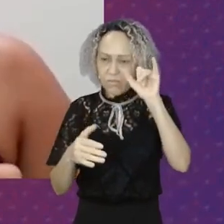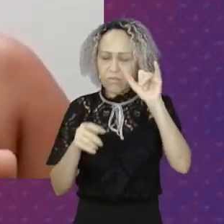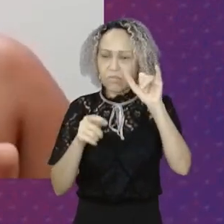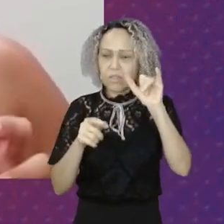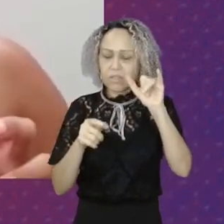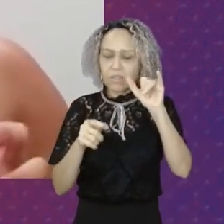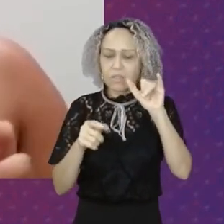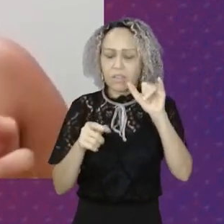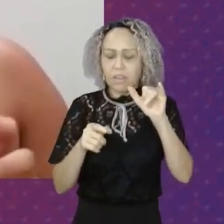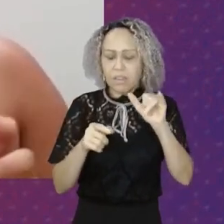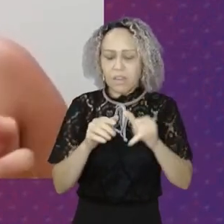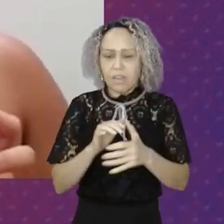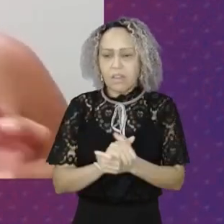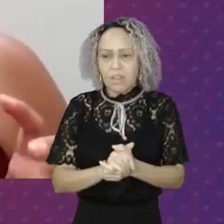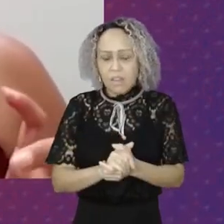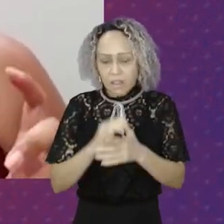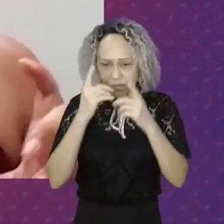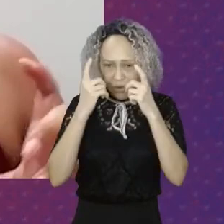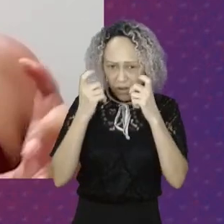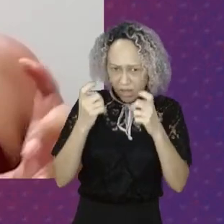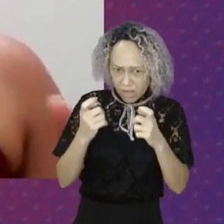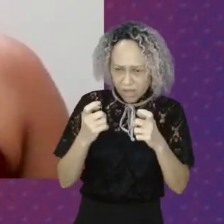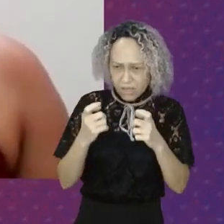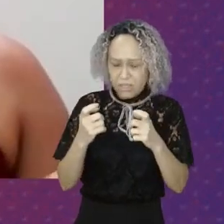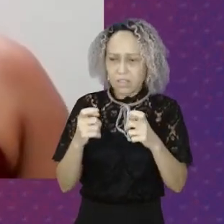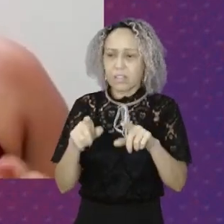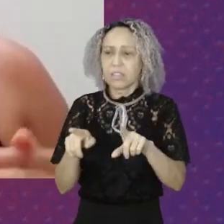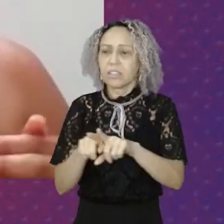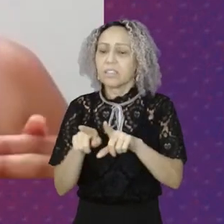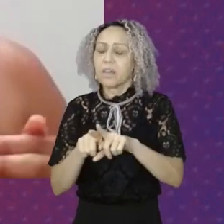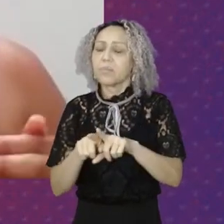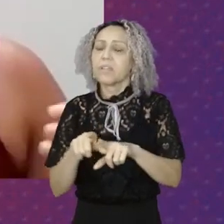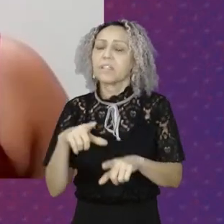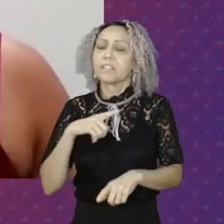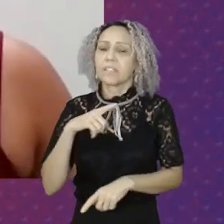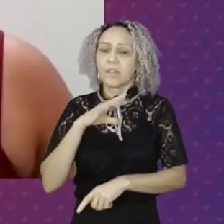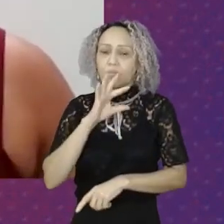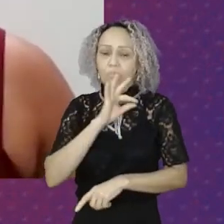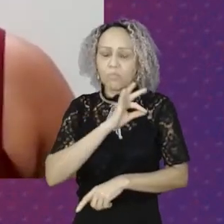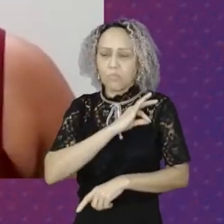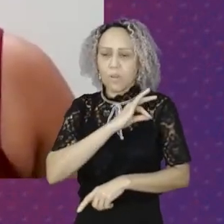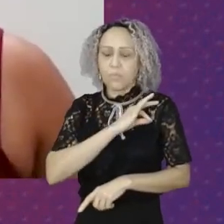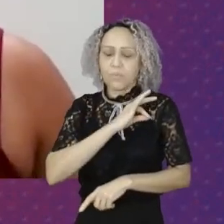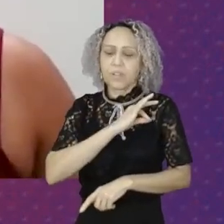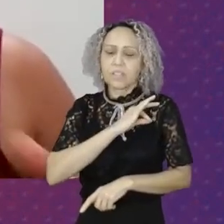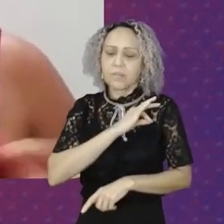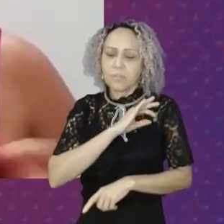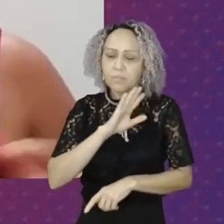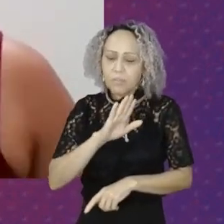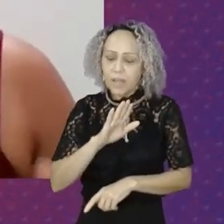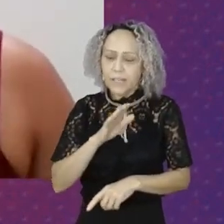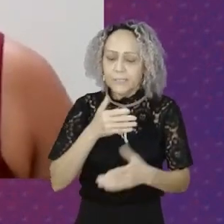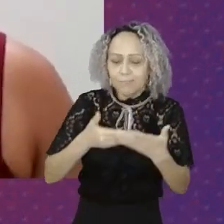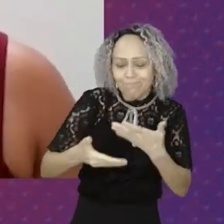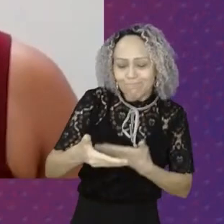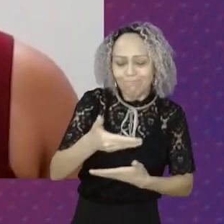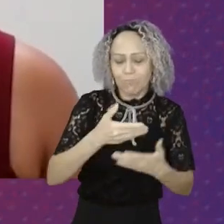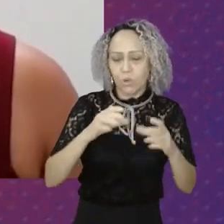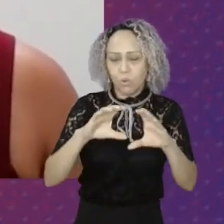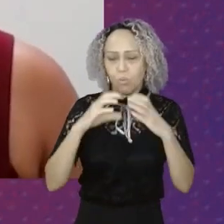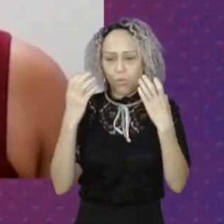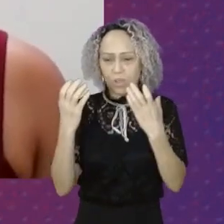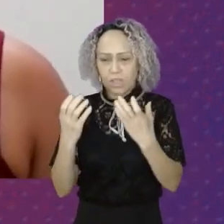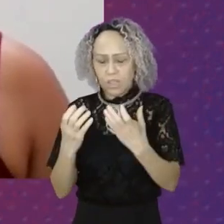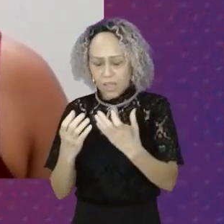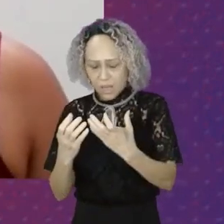uso da força, né? Então, para uma articulação de uma polícia comunitária de bem articulada com